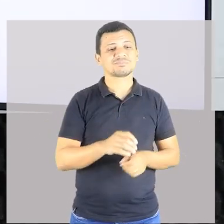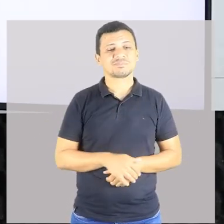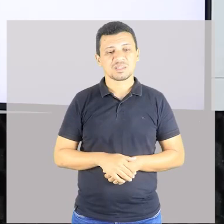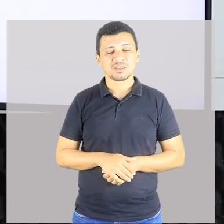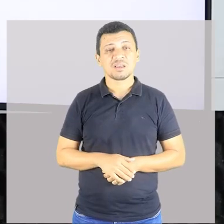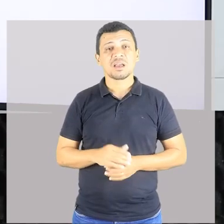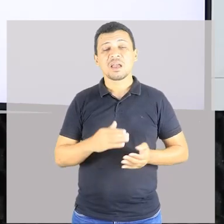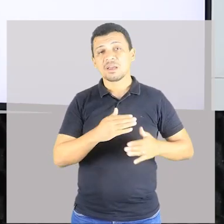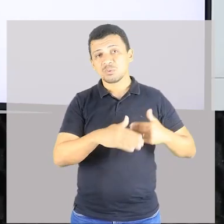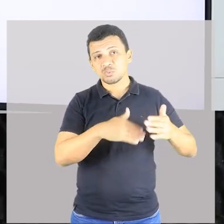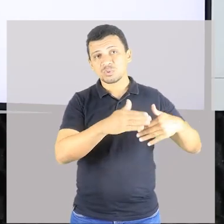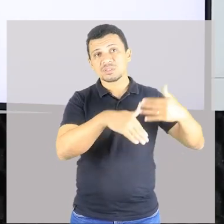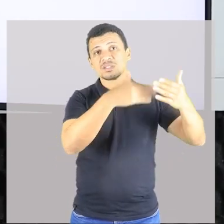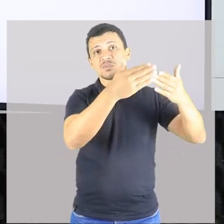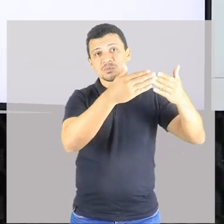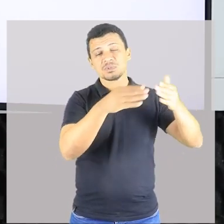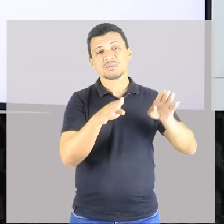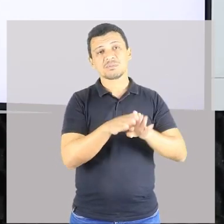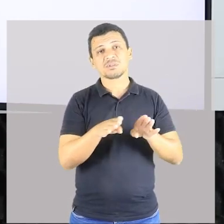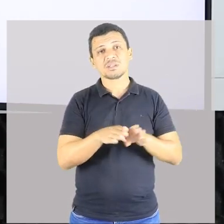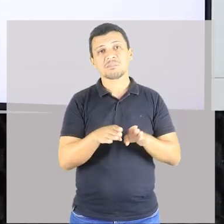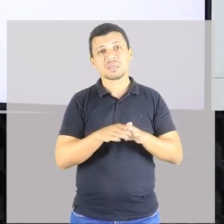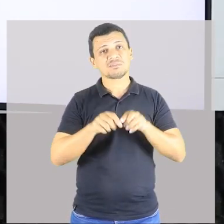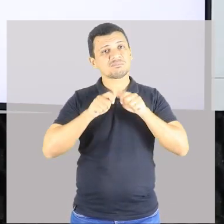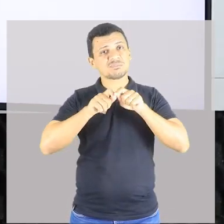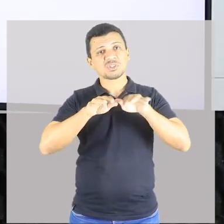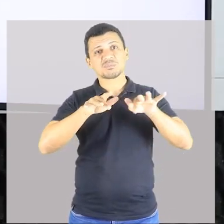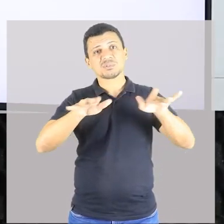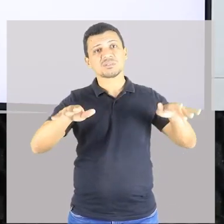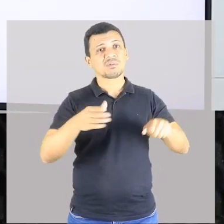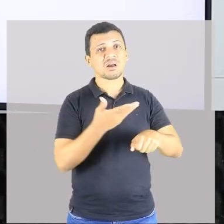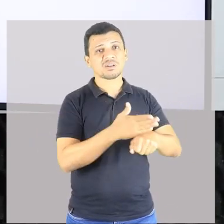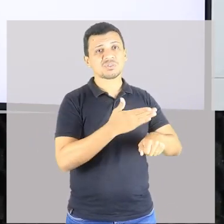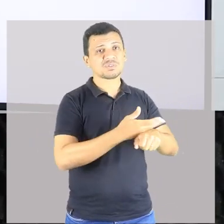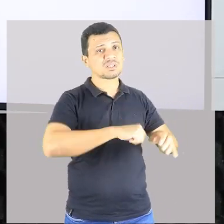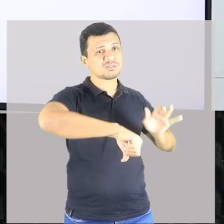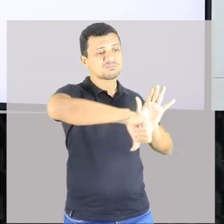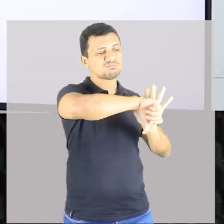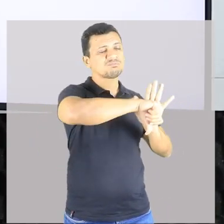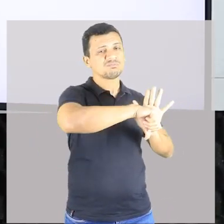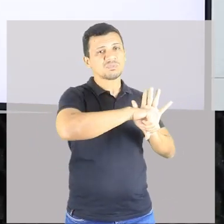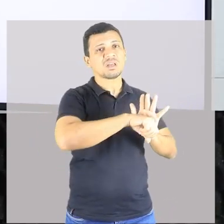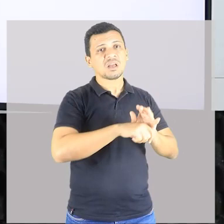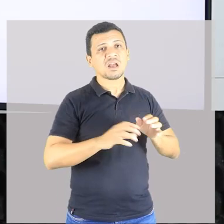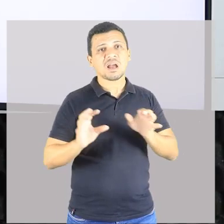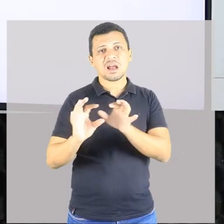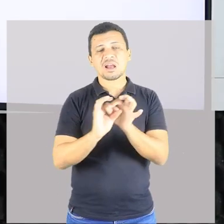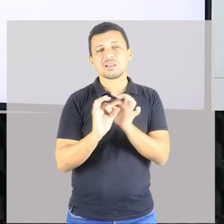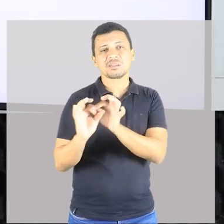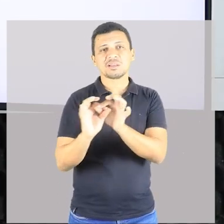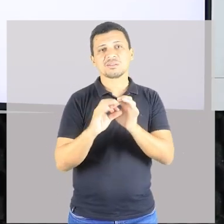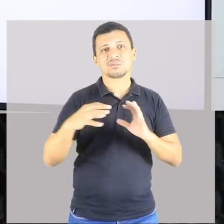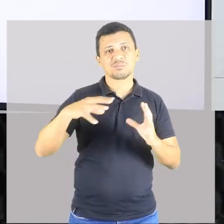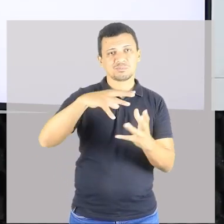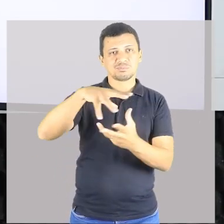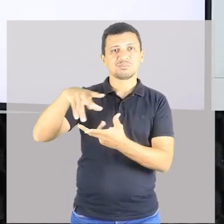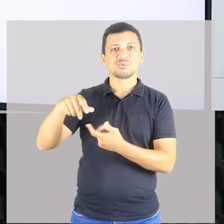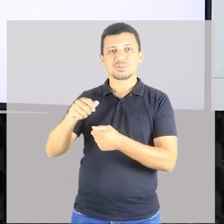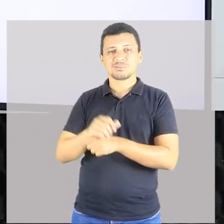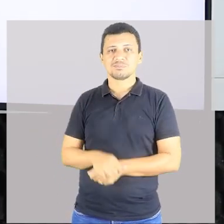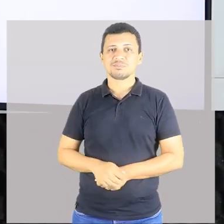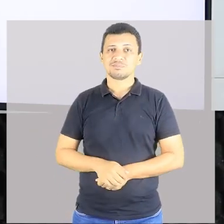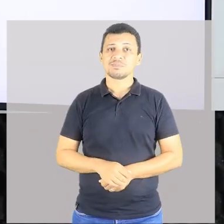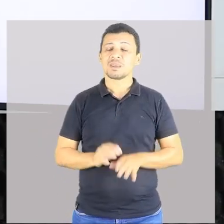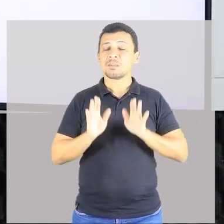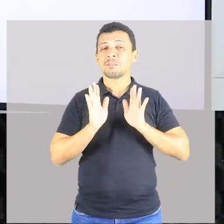o desenvolvimento e a expansão de atividades ilícitas a partir da integração mundial gerada pela globalização,